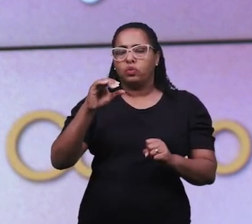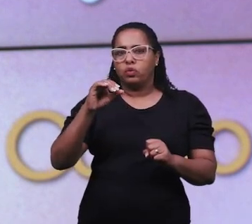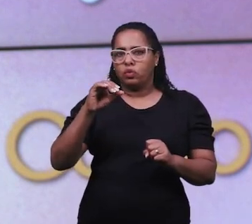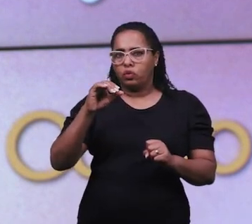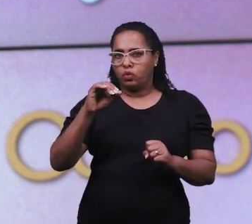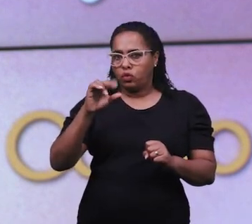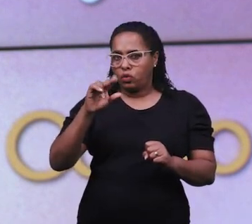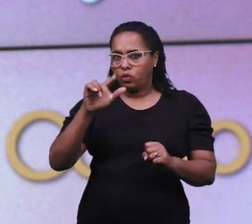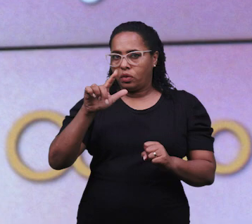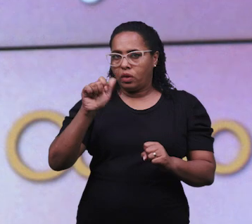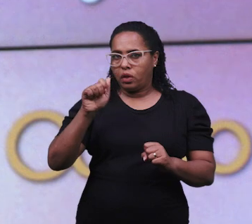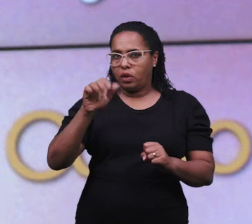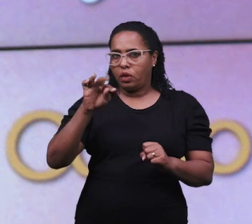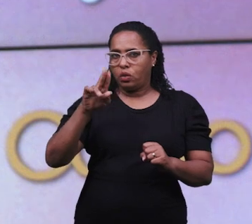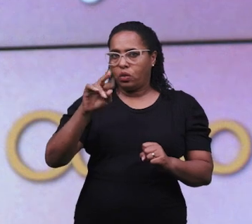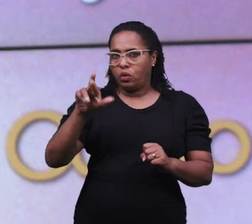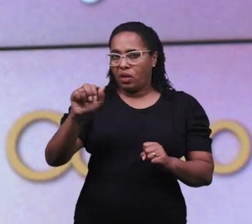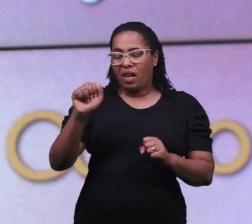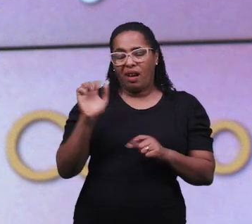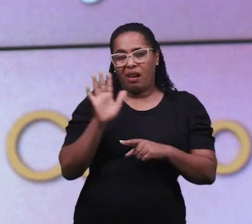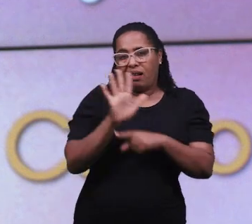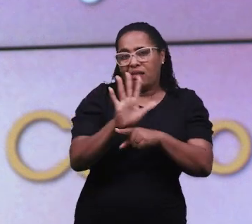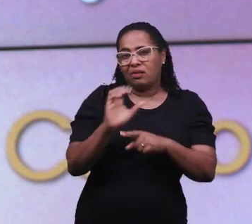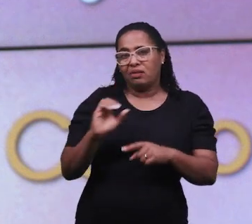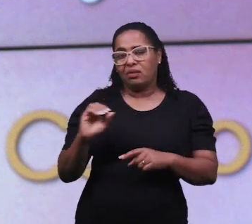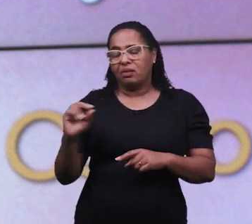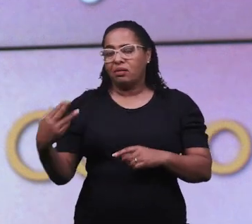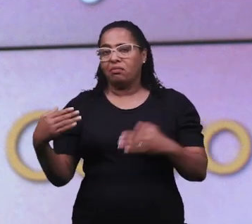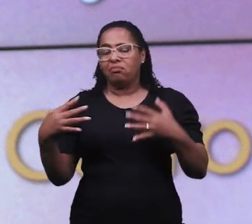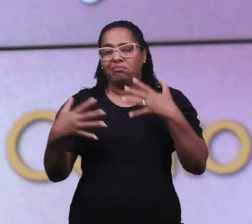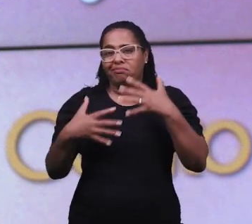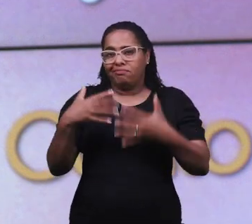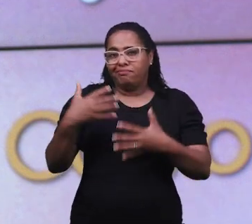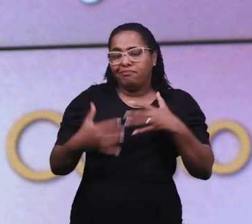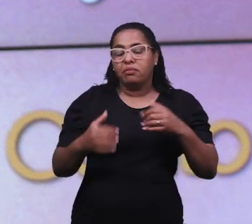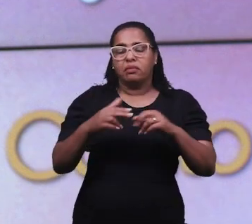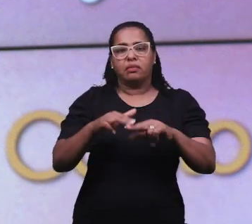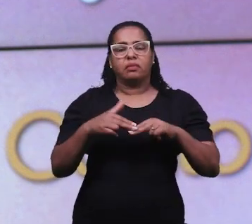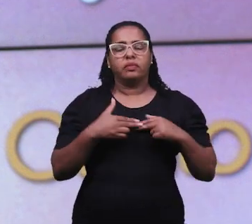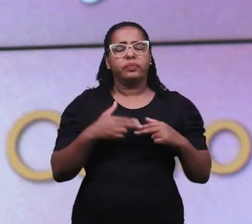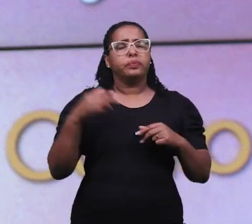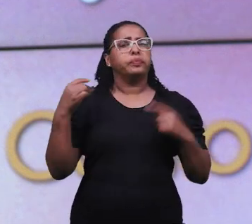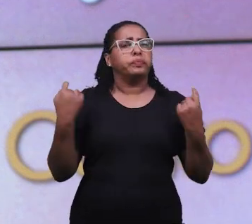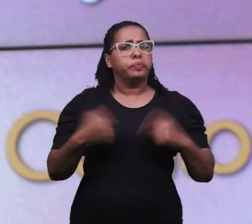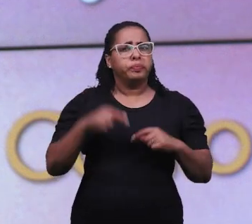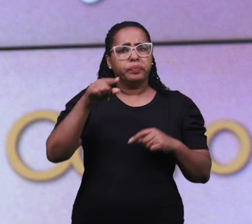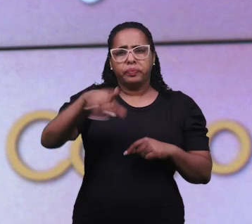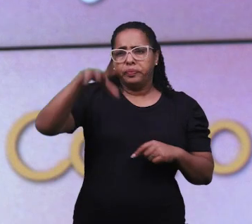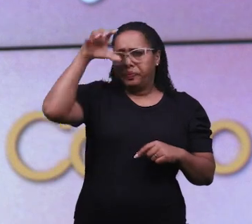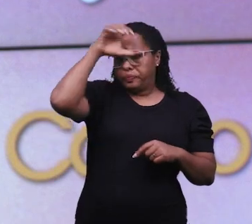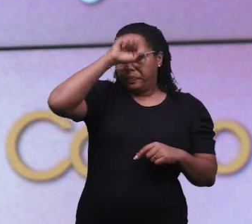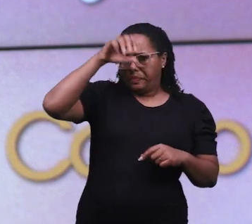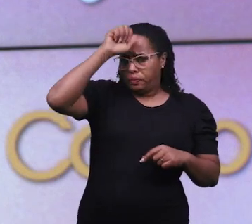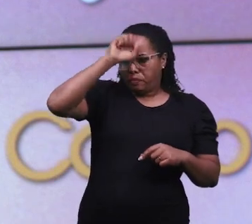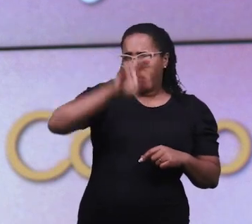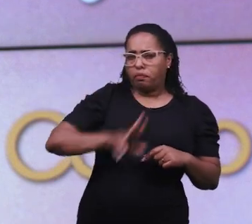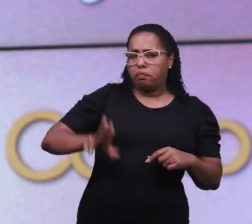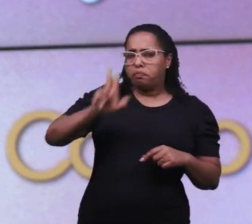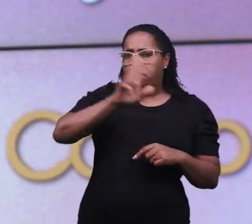te ajudar ou te atrapalhar durante a emissão. Por isso é preciso que você aprenda